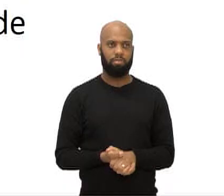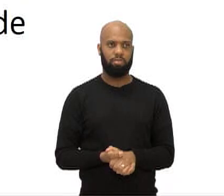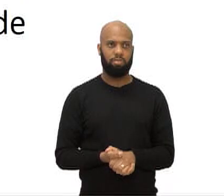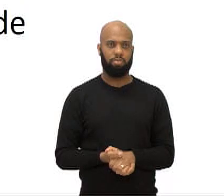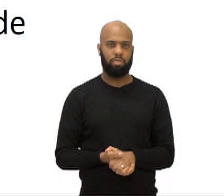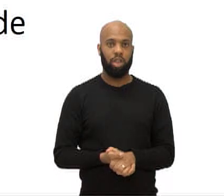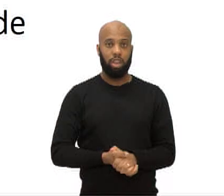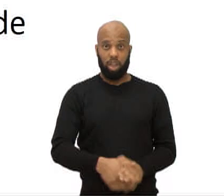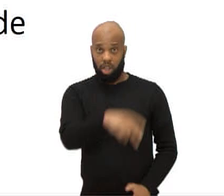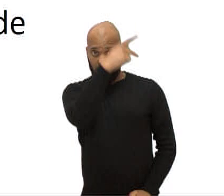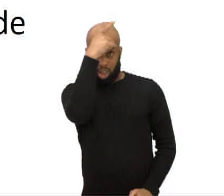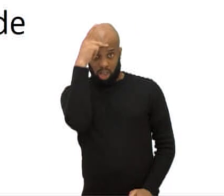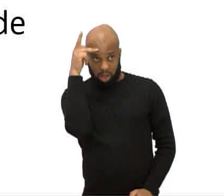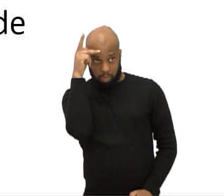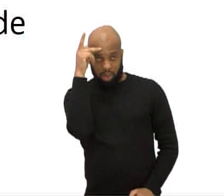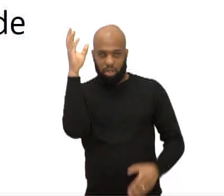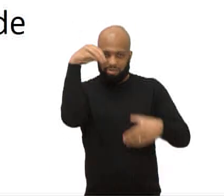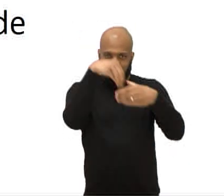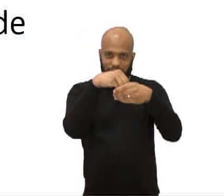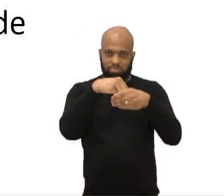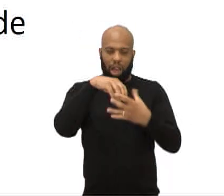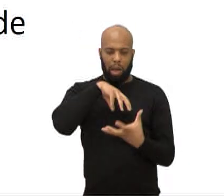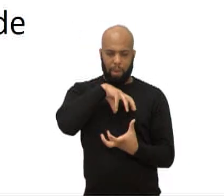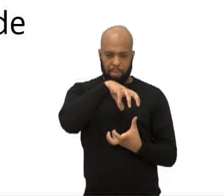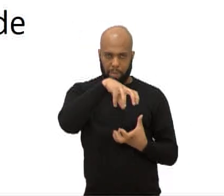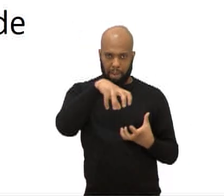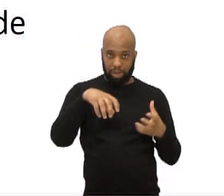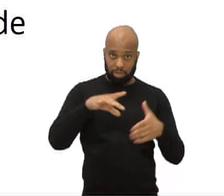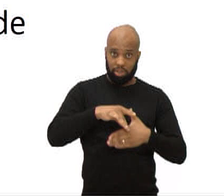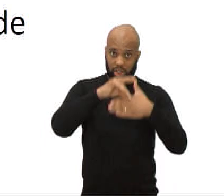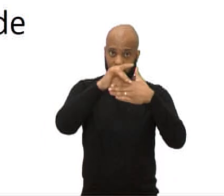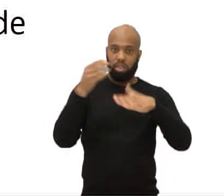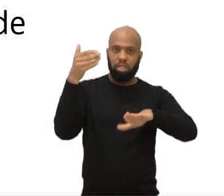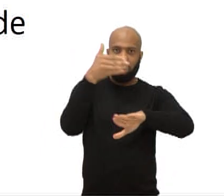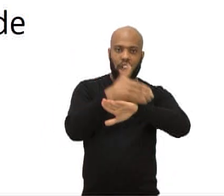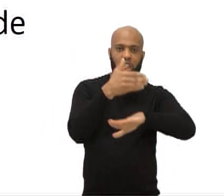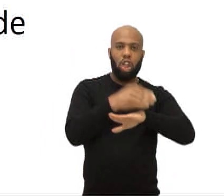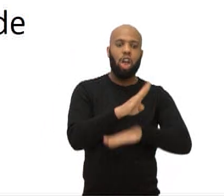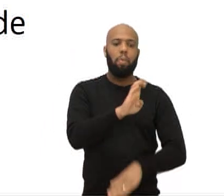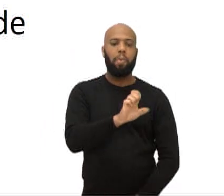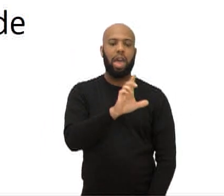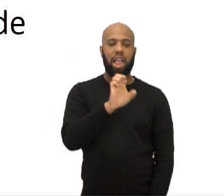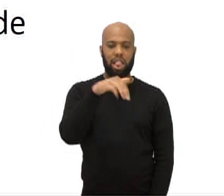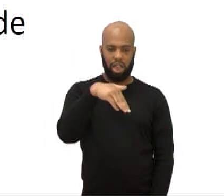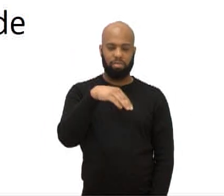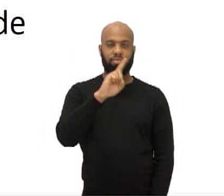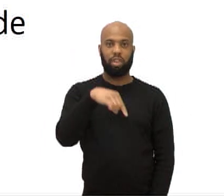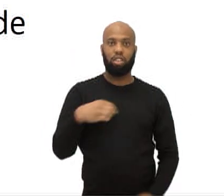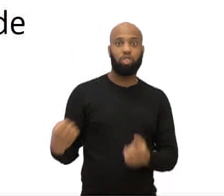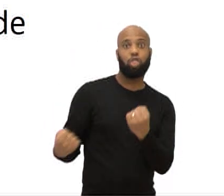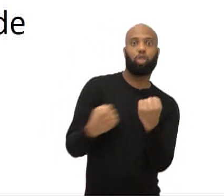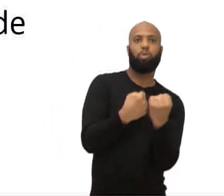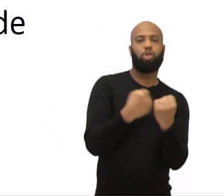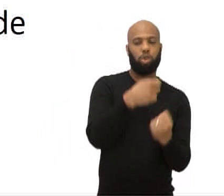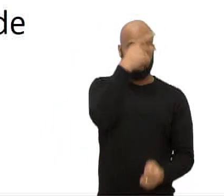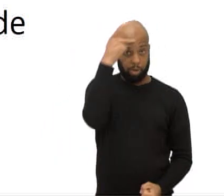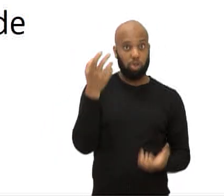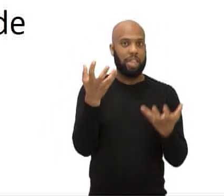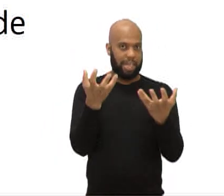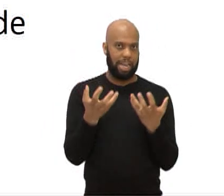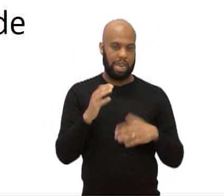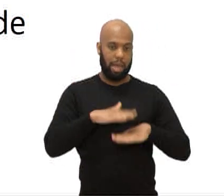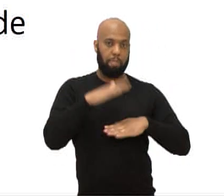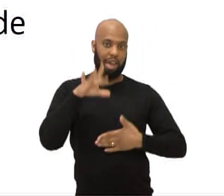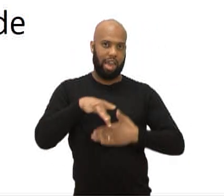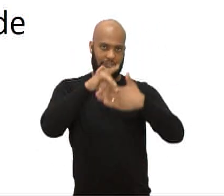Os rebeldes ocuparam Belém, capital da província, e substituíram o presidente por um de sua preferência, Félix Clemente